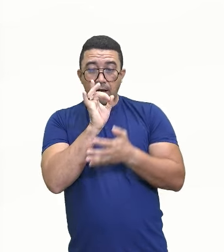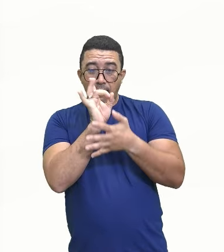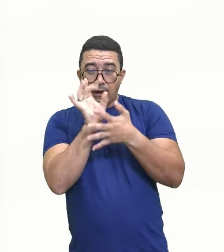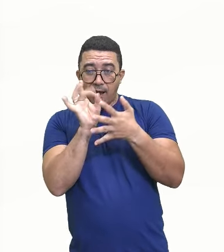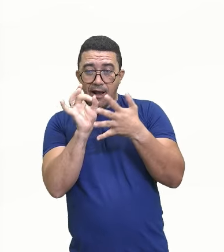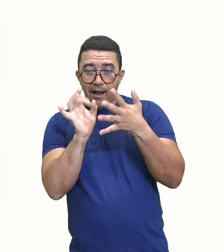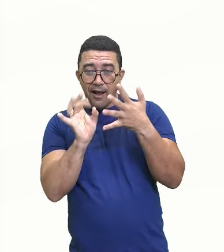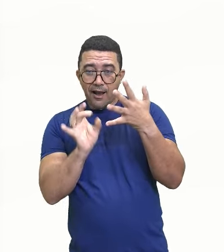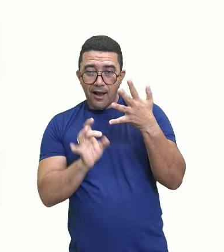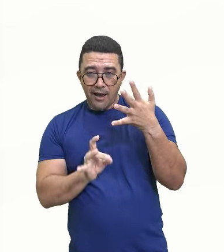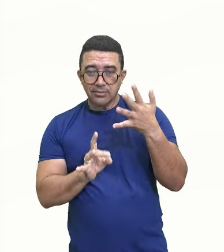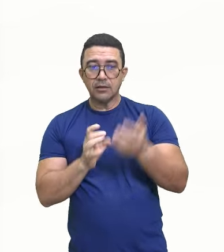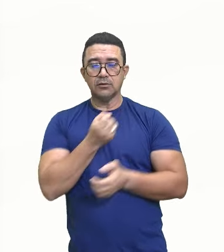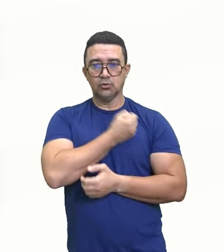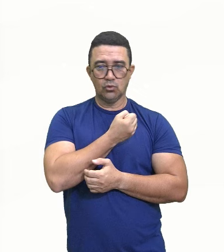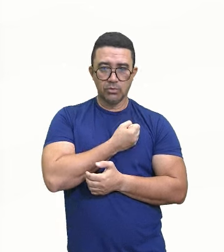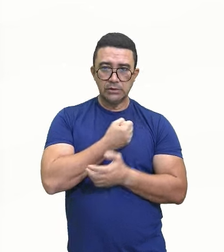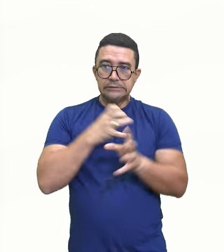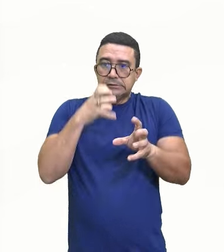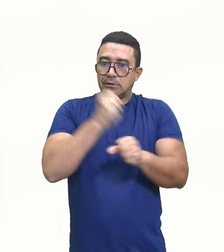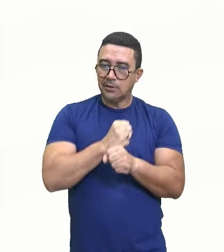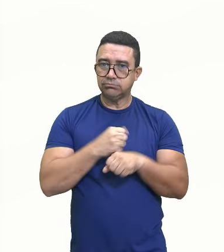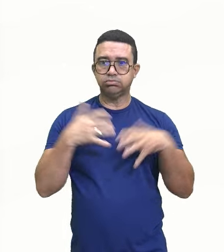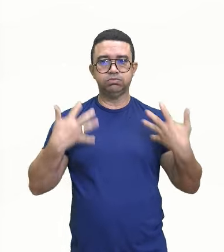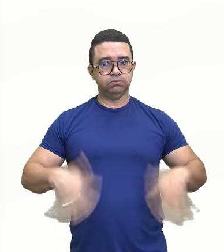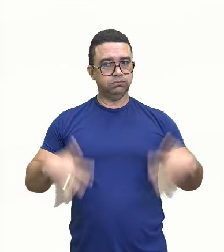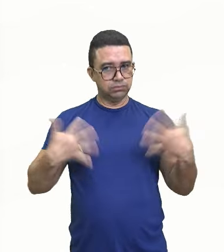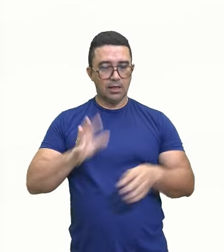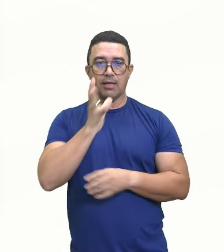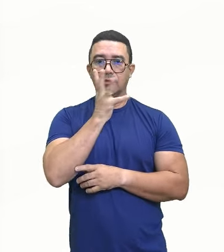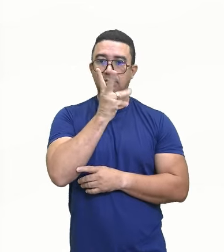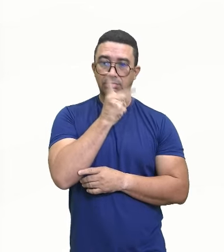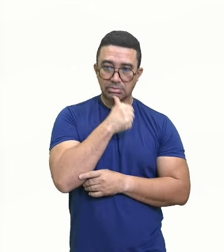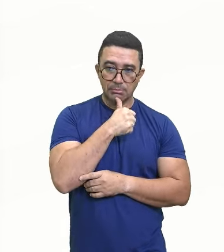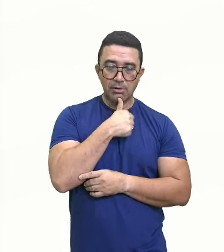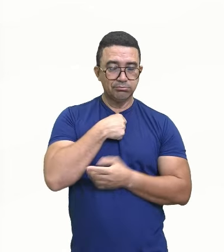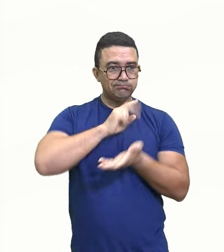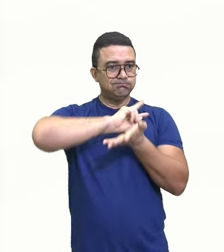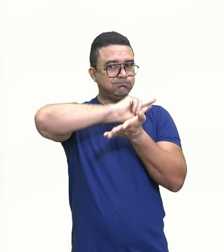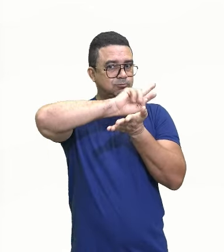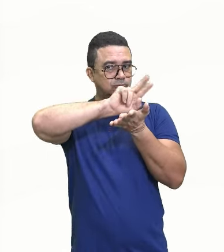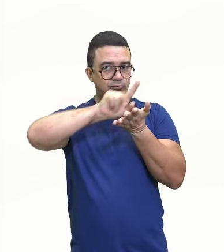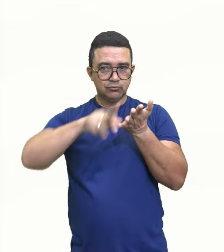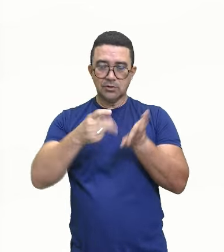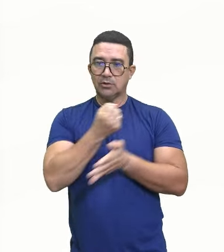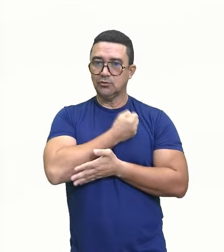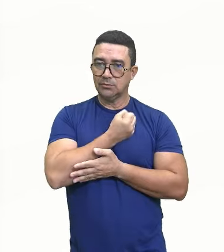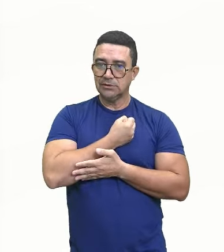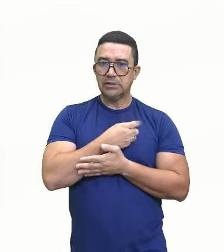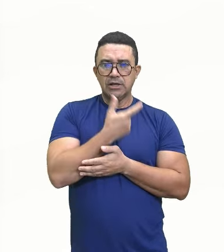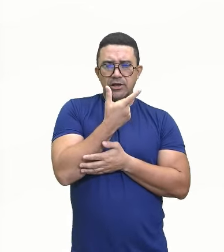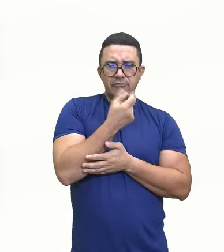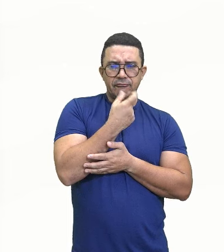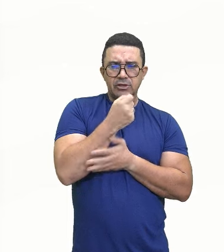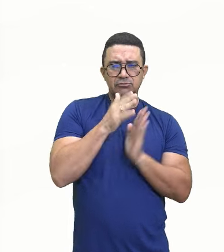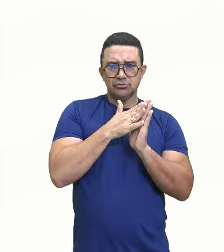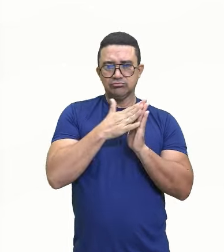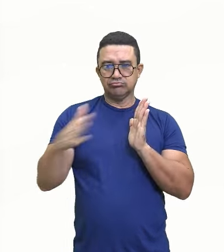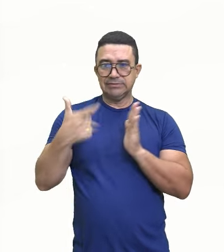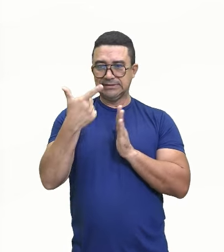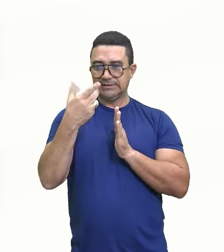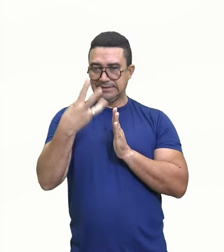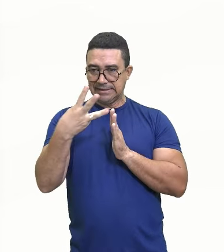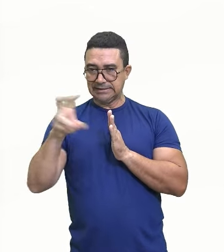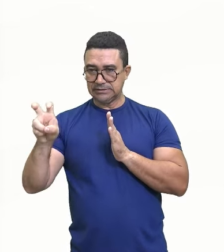números aí, um por um, vai demorar, certo? Por quê? Porque são vários. Nós temos aí do número 20 até o número